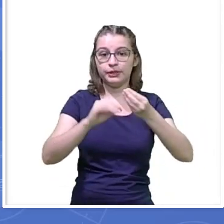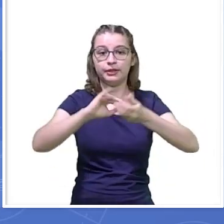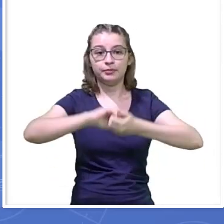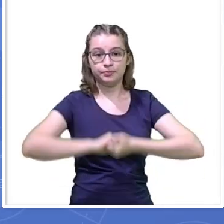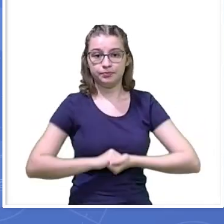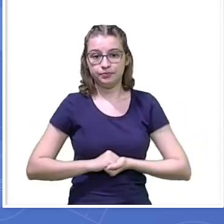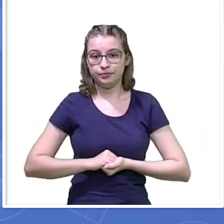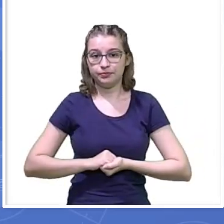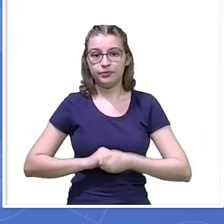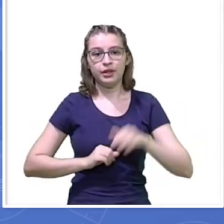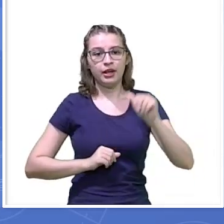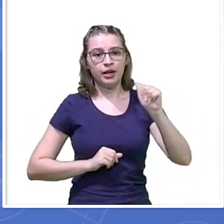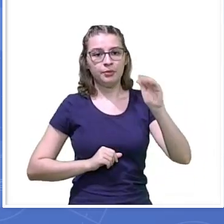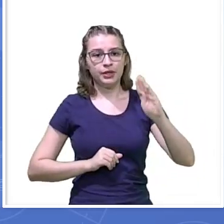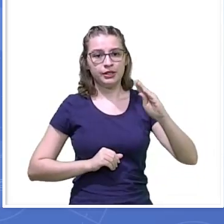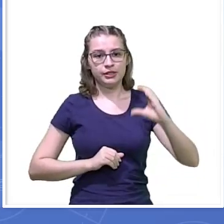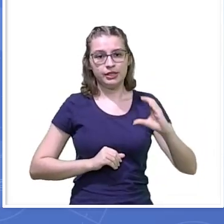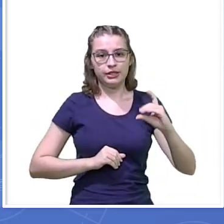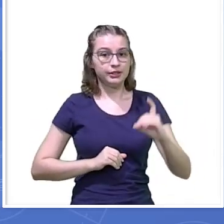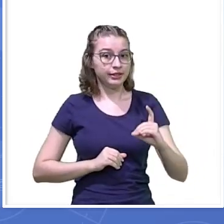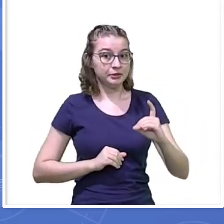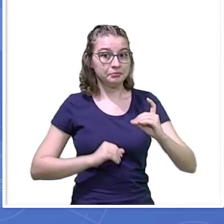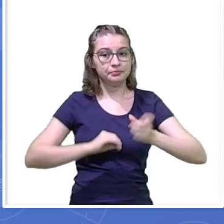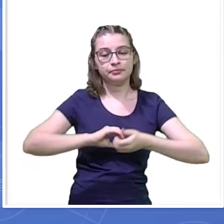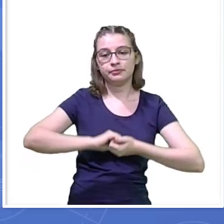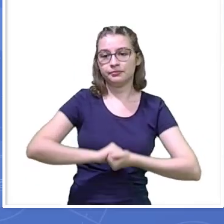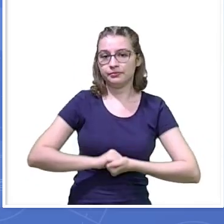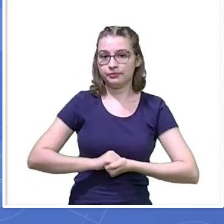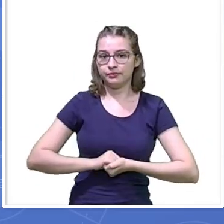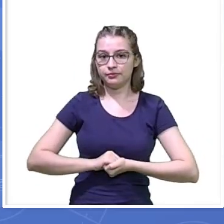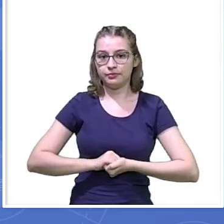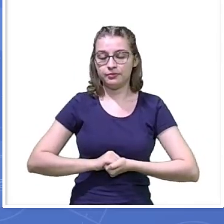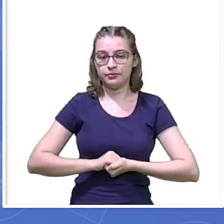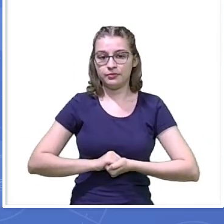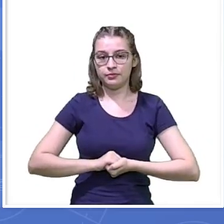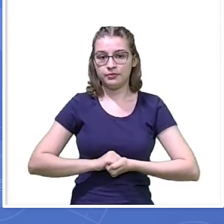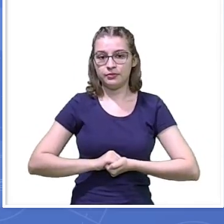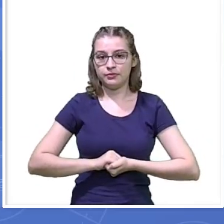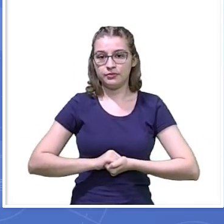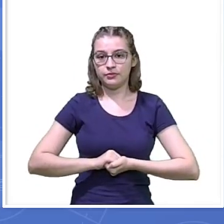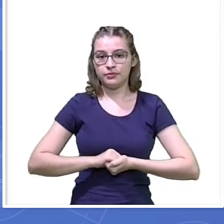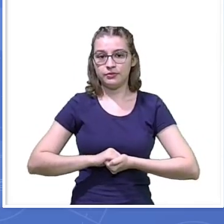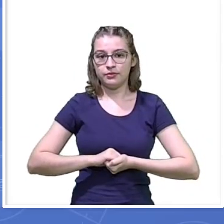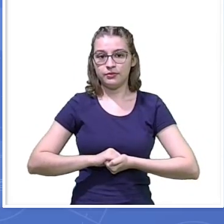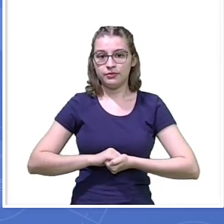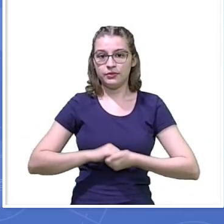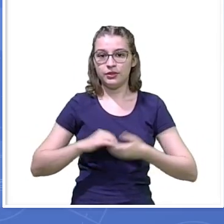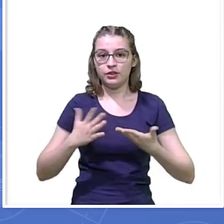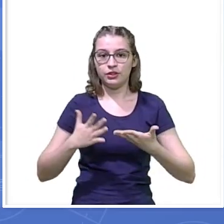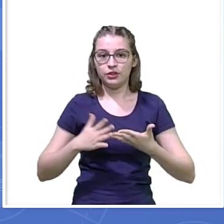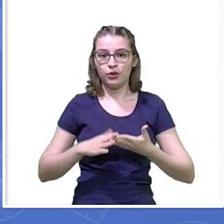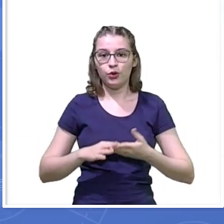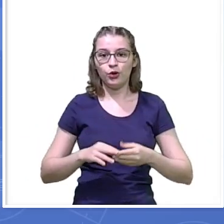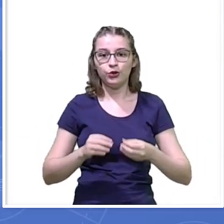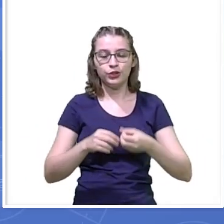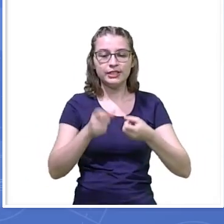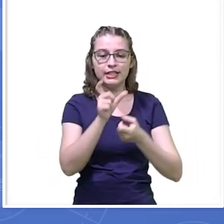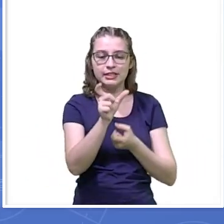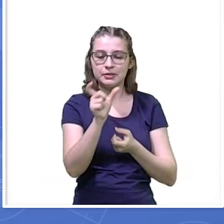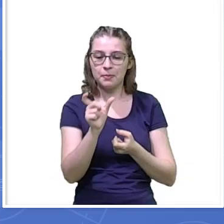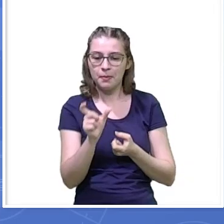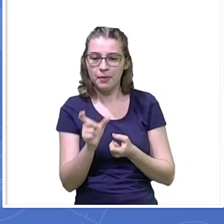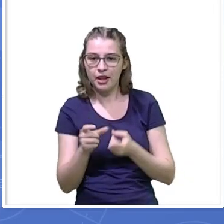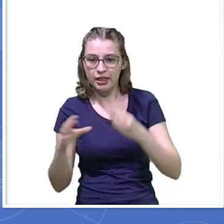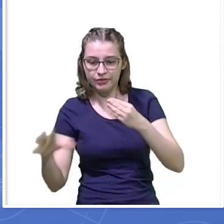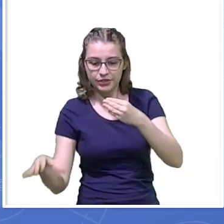Né? Temos aí a letra A, letra B, letra C e letra D, com todas as expressões aí que podem